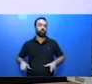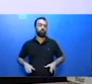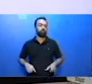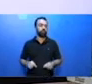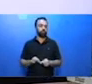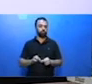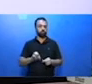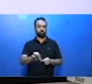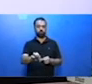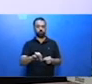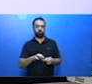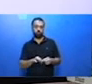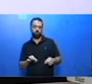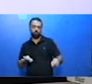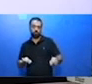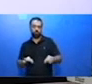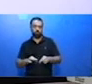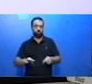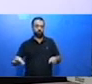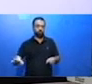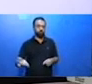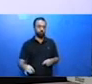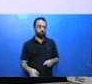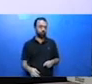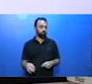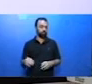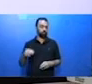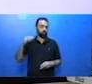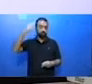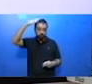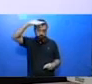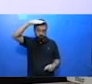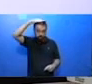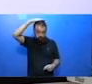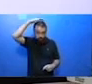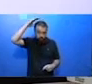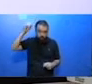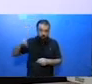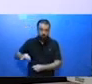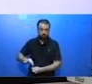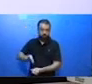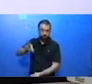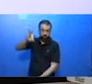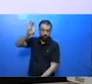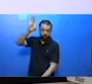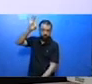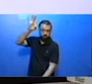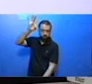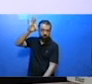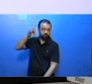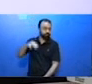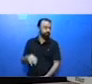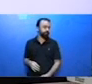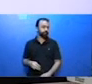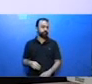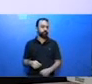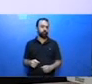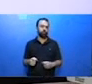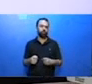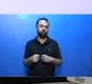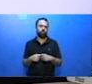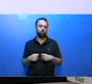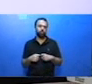comprimento. Primeiramente nós temos o menino se medindo, provavelmente foi ao médico, está usando